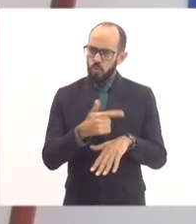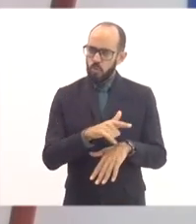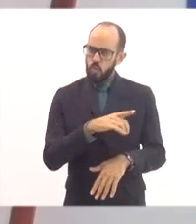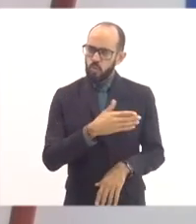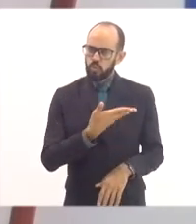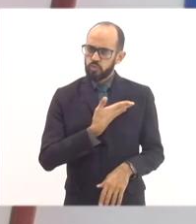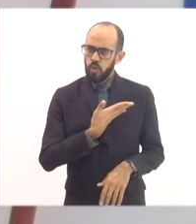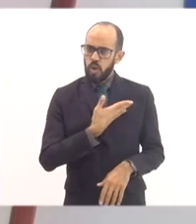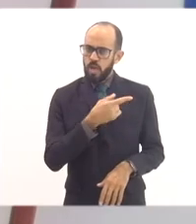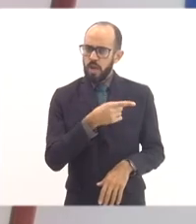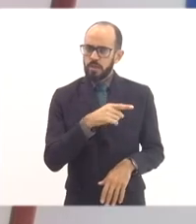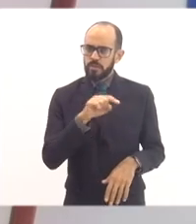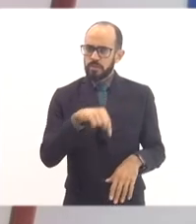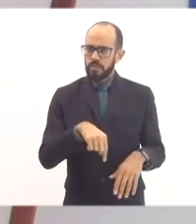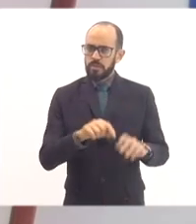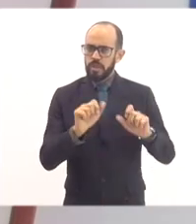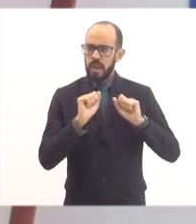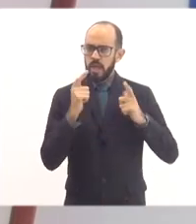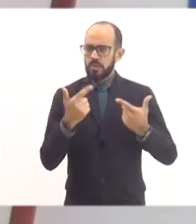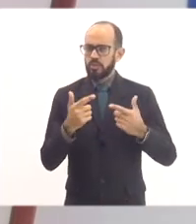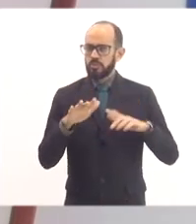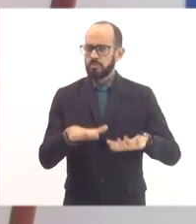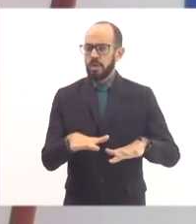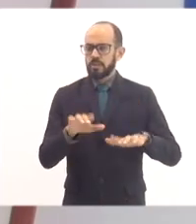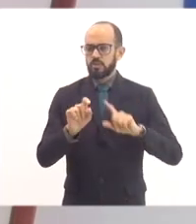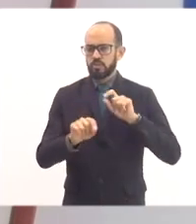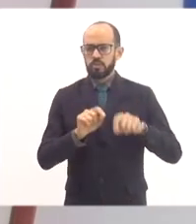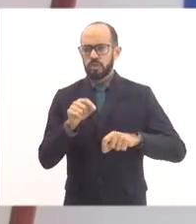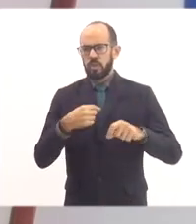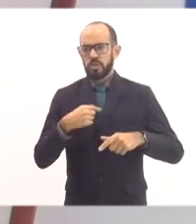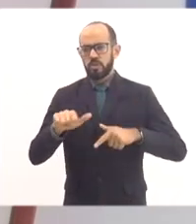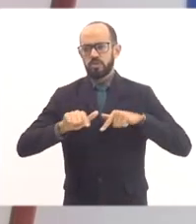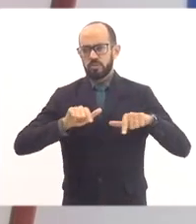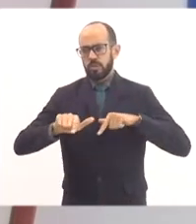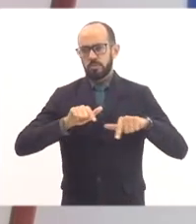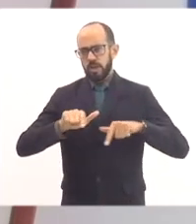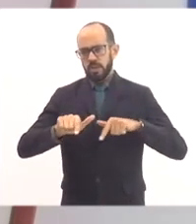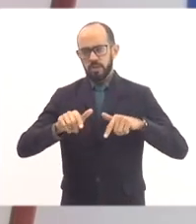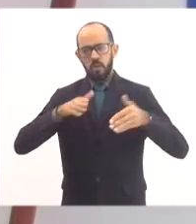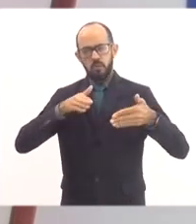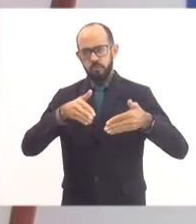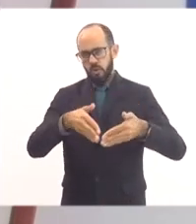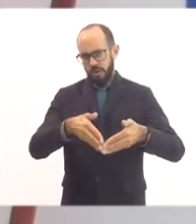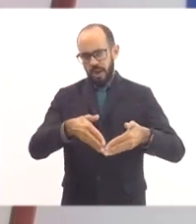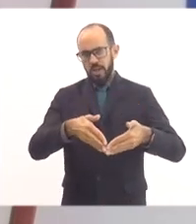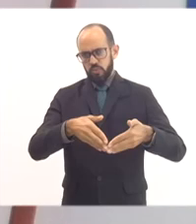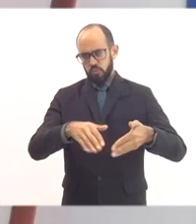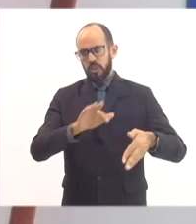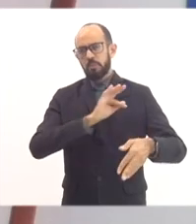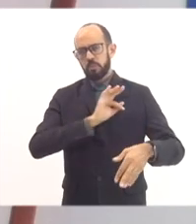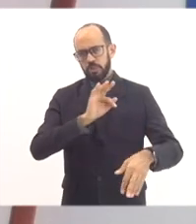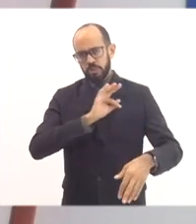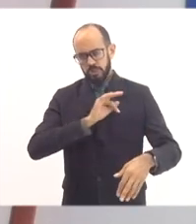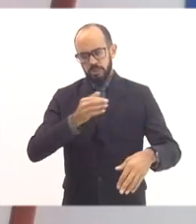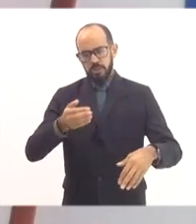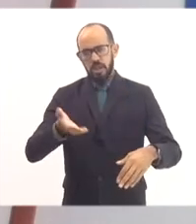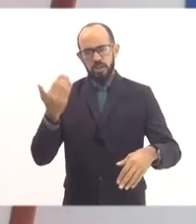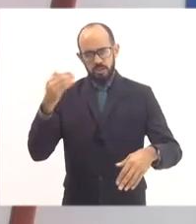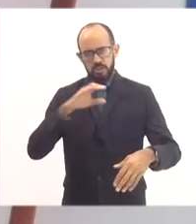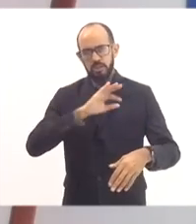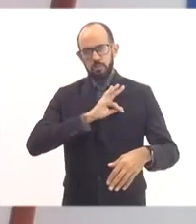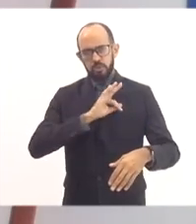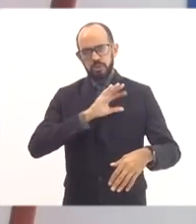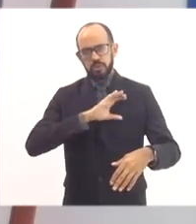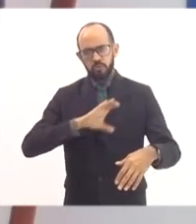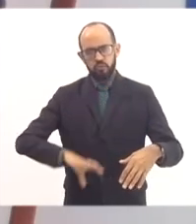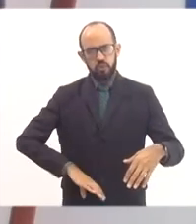casa. No entanto, comecei a trabalhar para um concurso pontual, Coronel Bucassis, da Polícia Civil. A gente aprovou